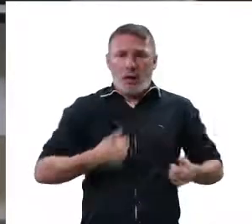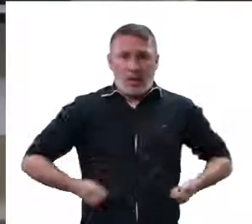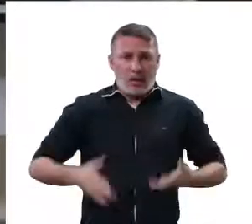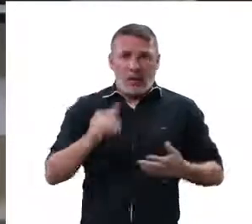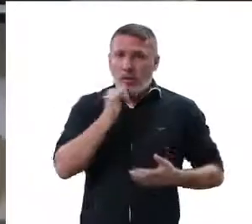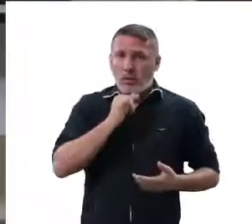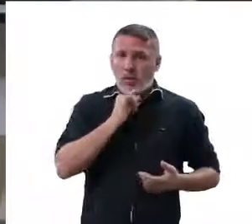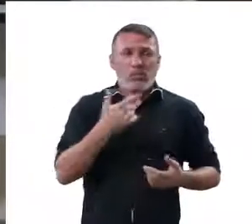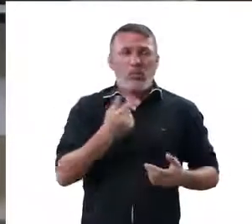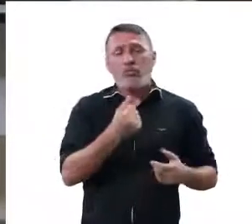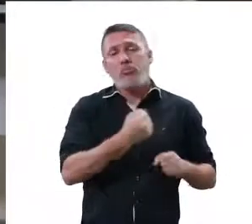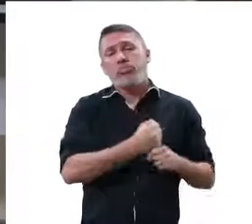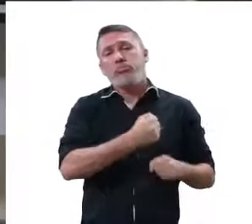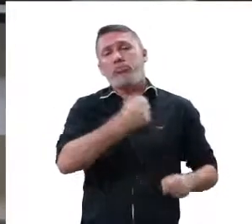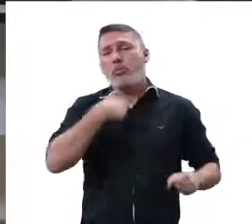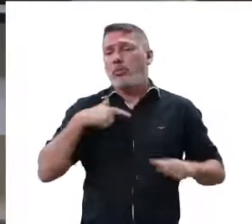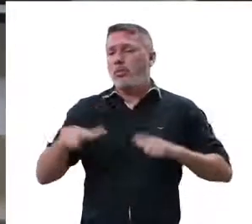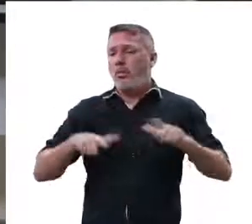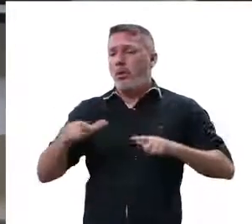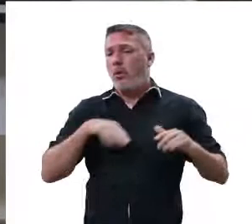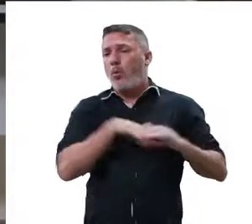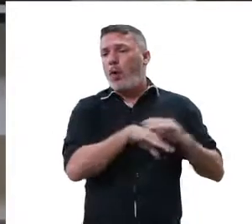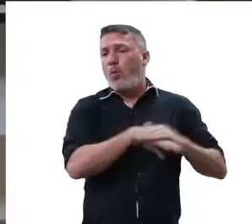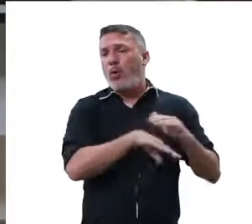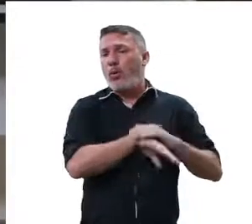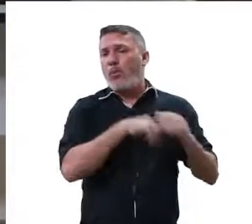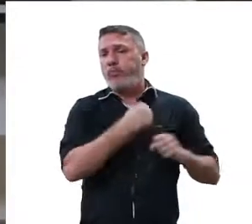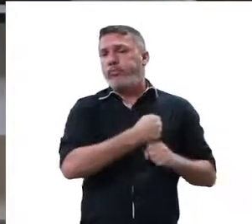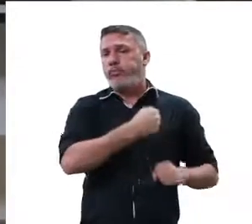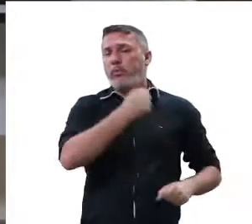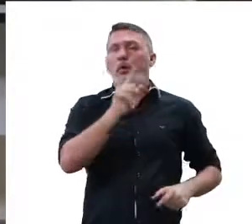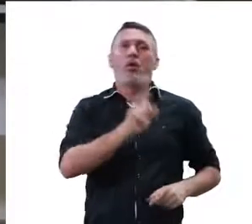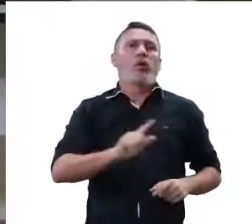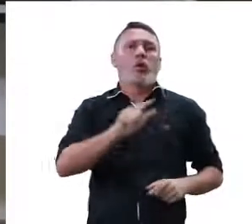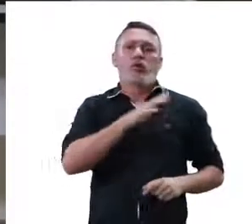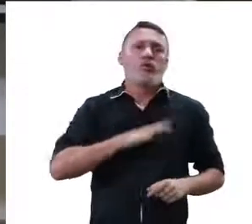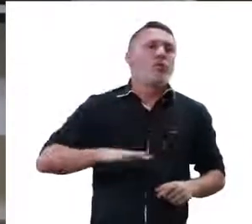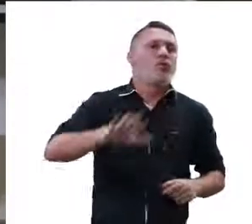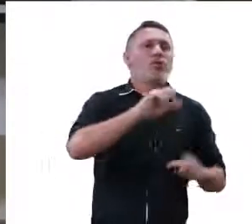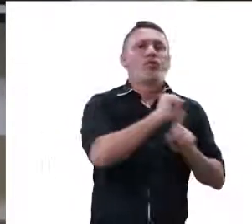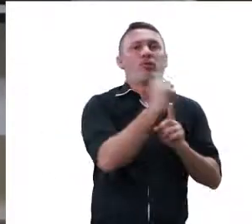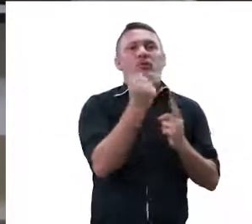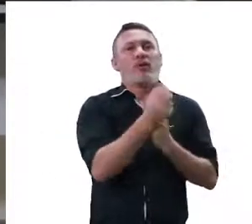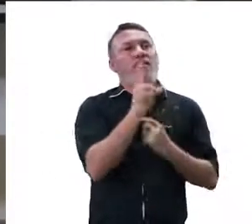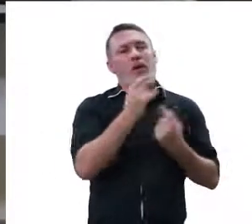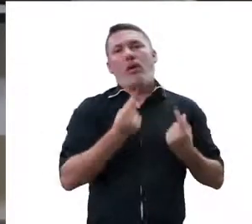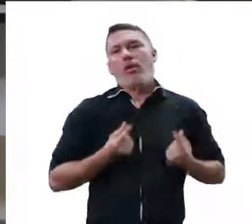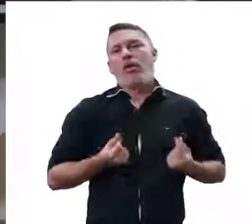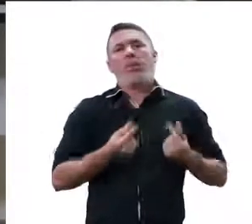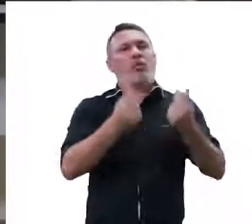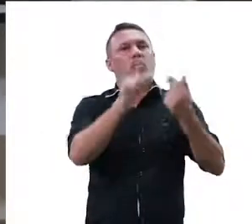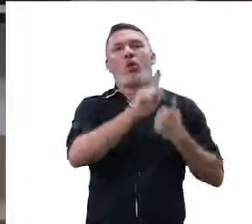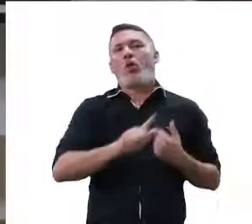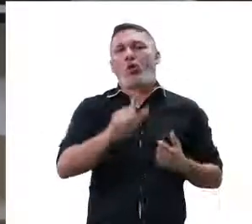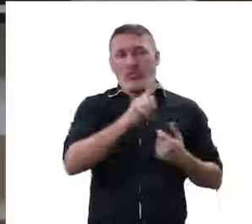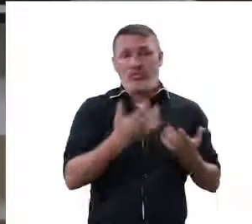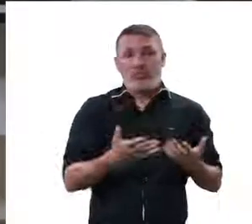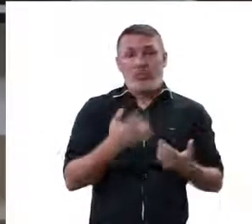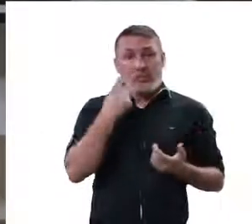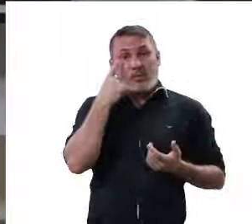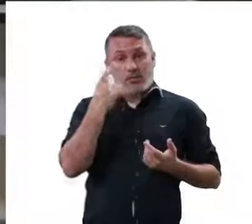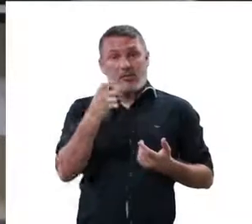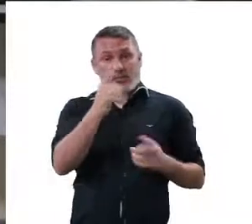não vai gastar dinheiro com outras coisas. Certo? Então é óbvio que haverá uma acumulação de dinheiro e esse indivíduo